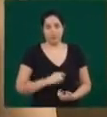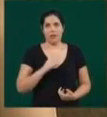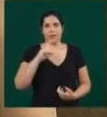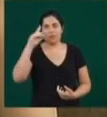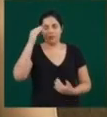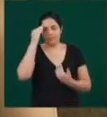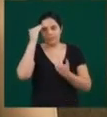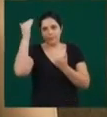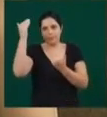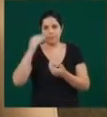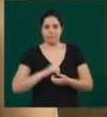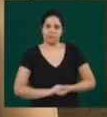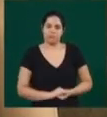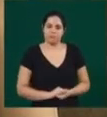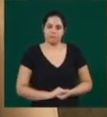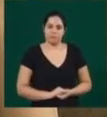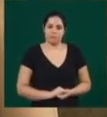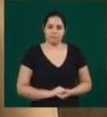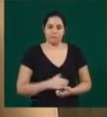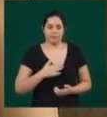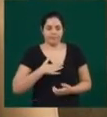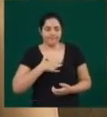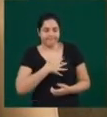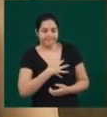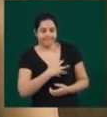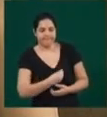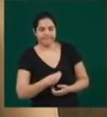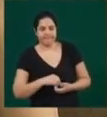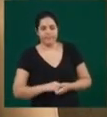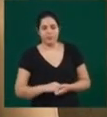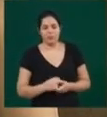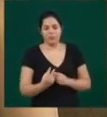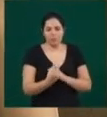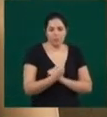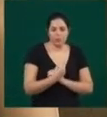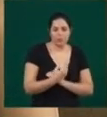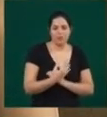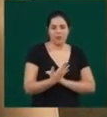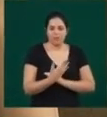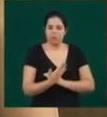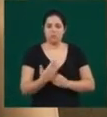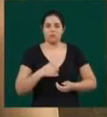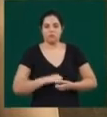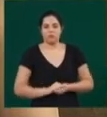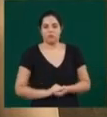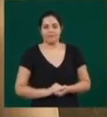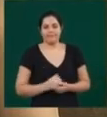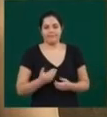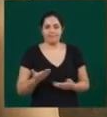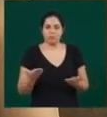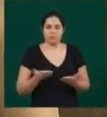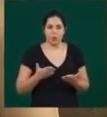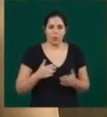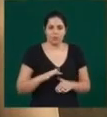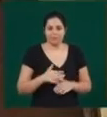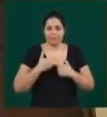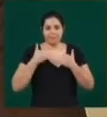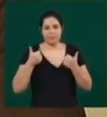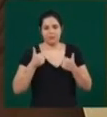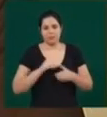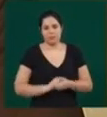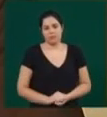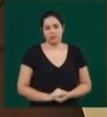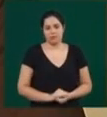tenho muito a agradecer a Deus, a minhas filhas por ter me dado força, né? E hoje em dia eu estou outra pessoa.